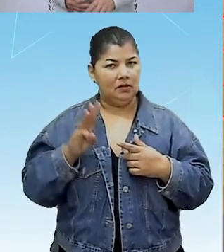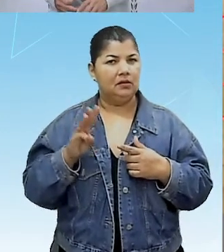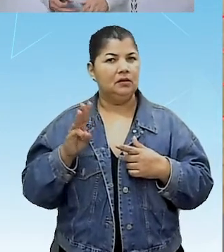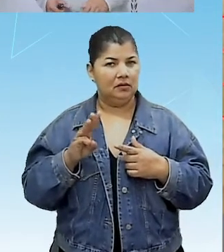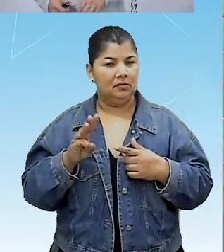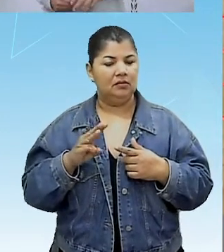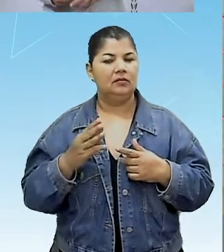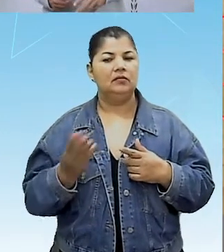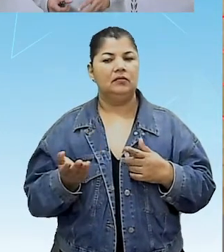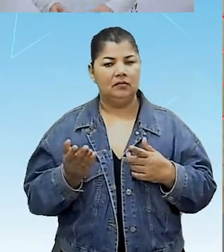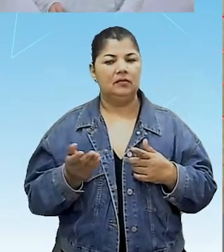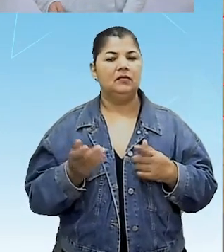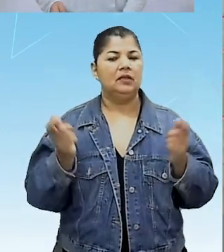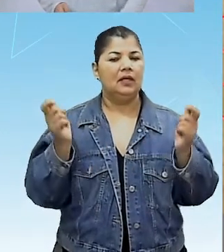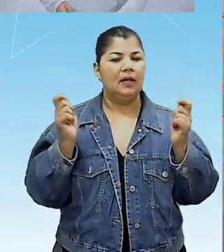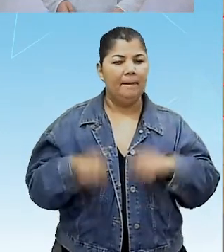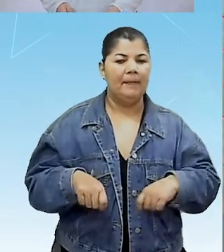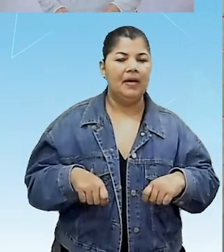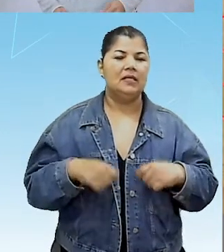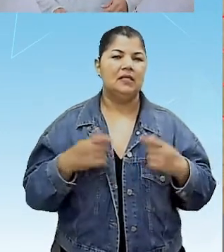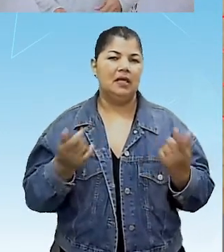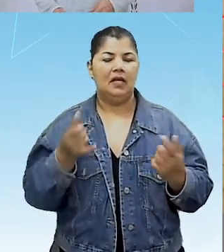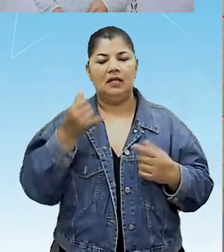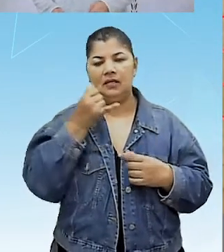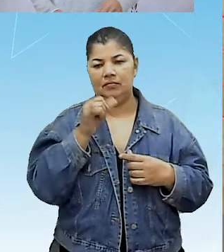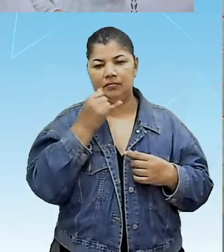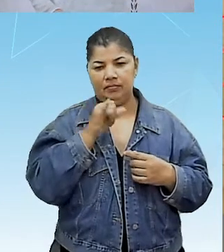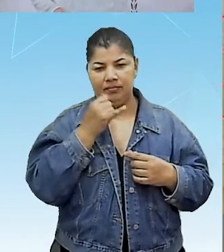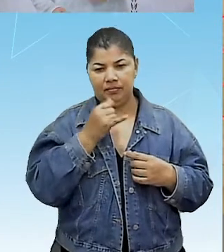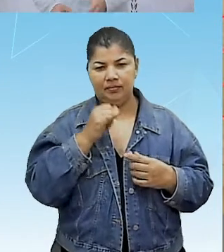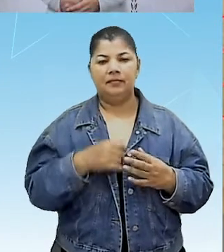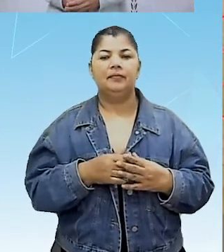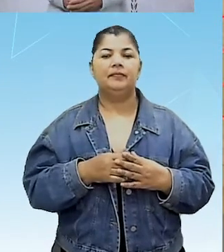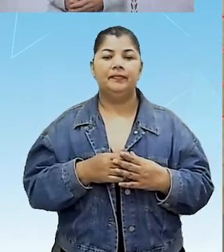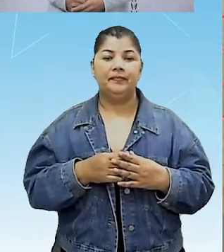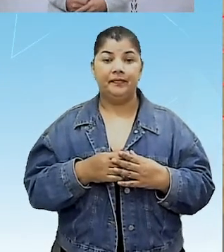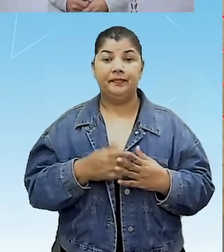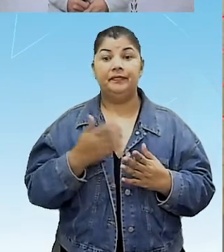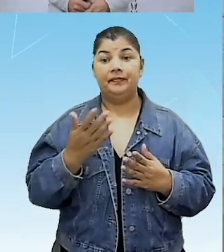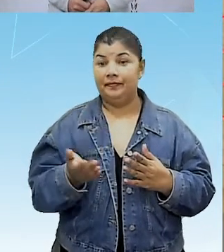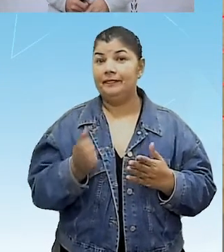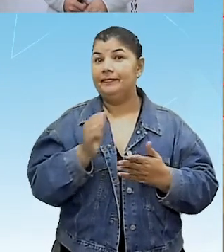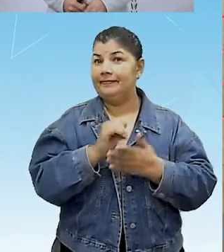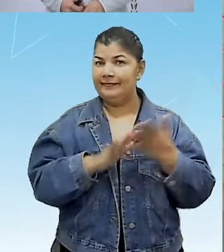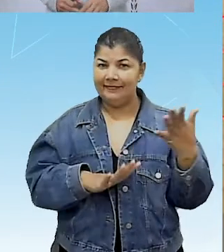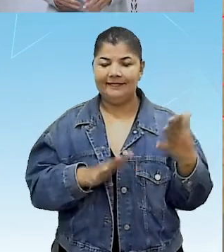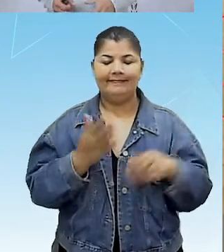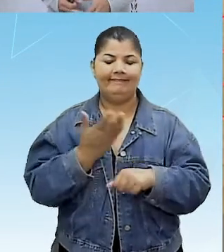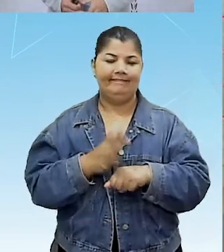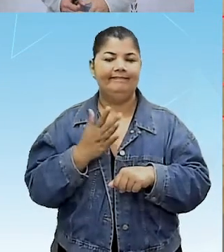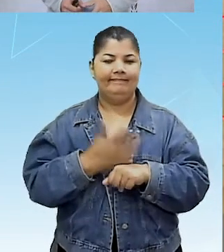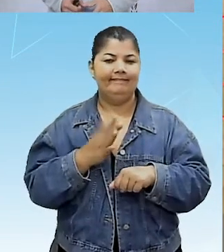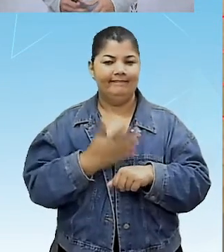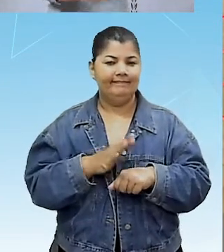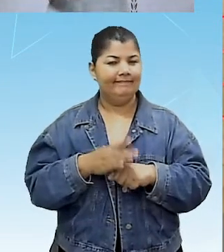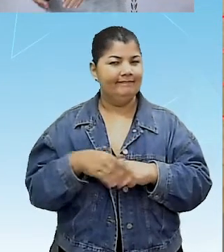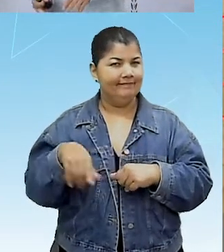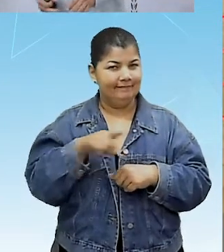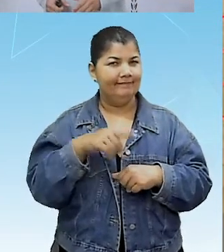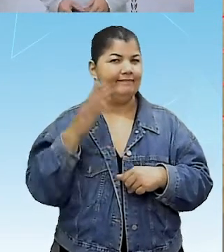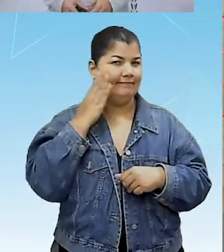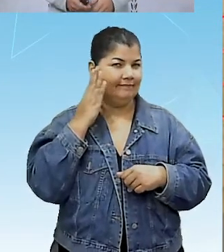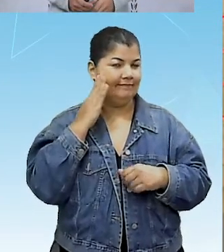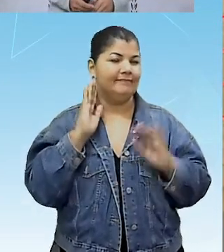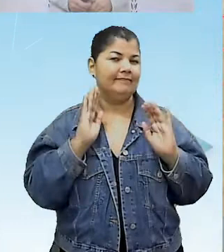a grandeza da capacidade elétrica, tá bom? Atividades agora para a gente treinar, agora que você já sabe